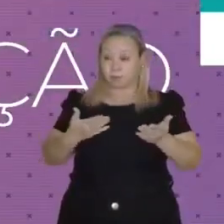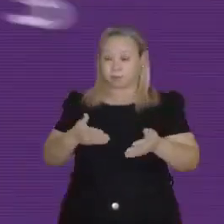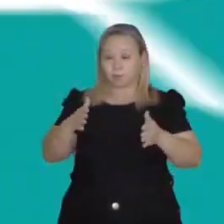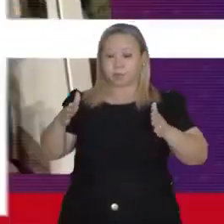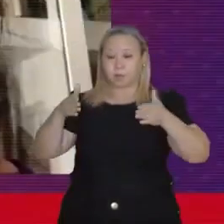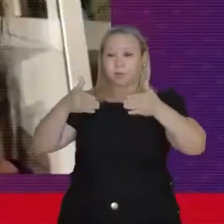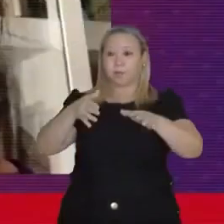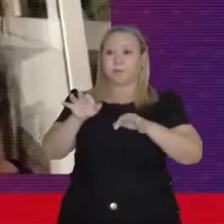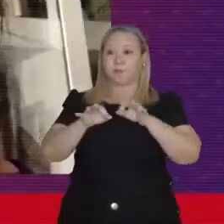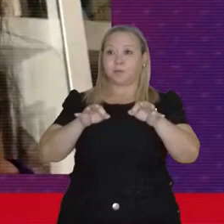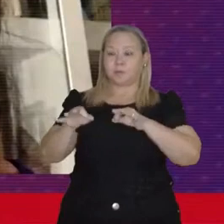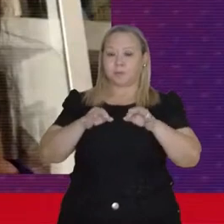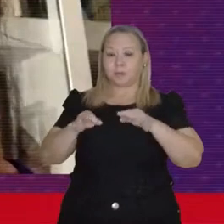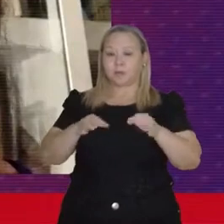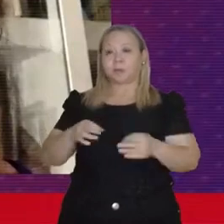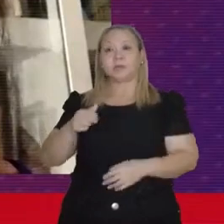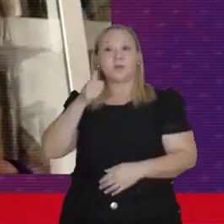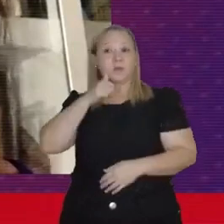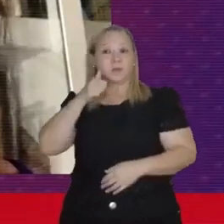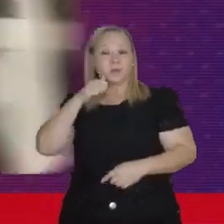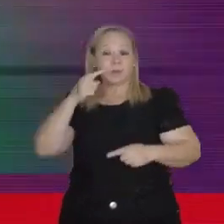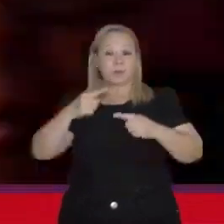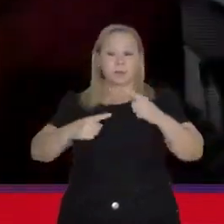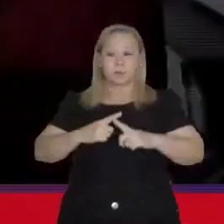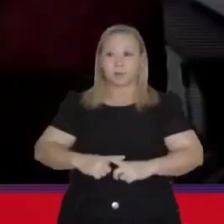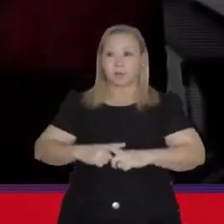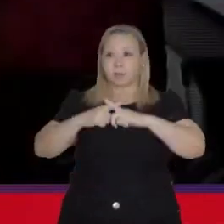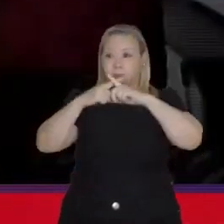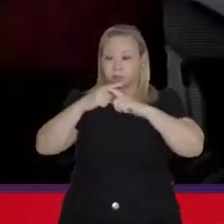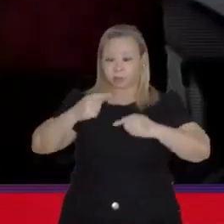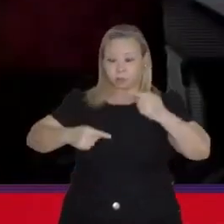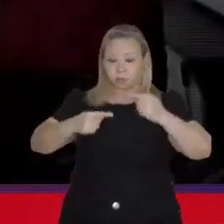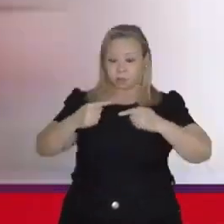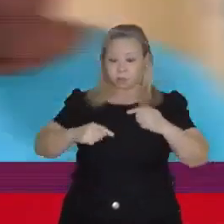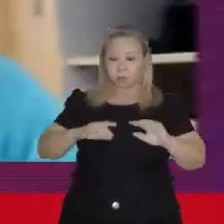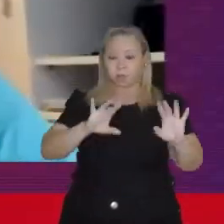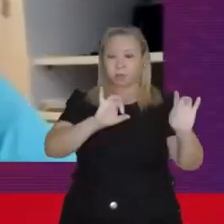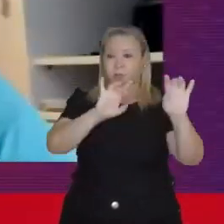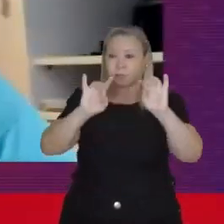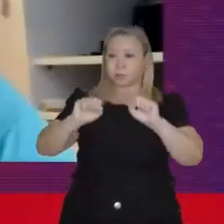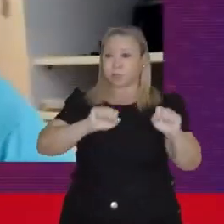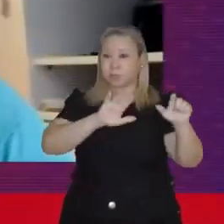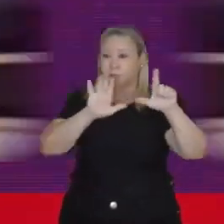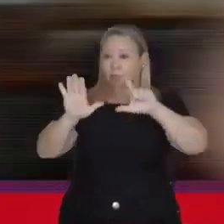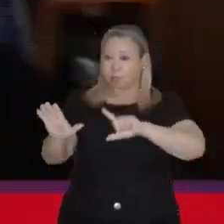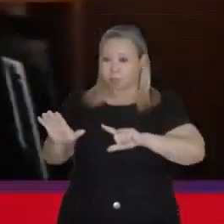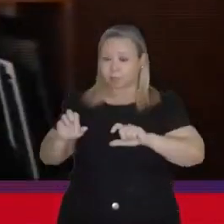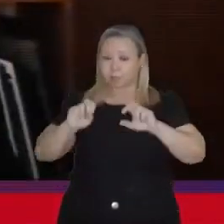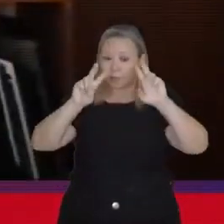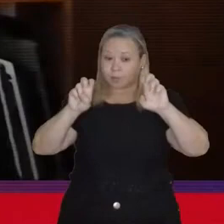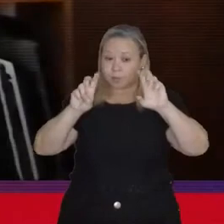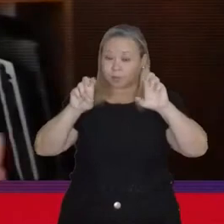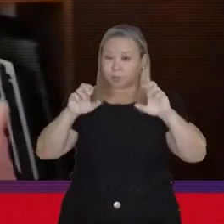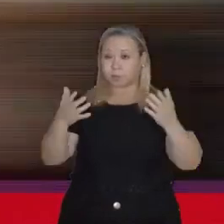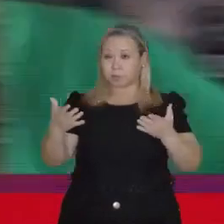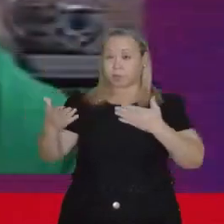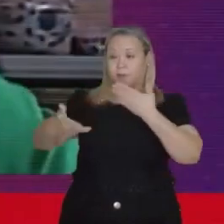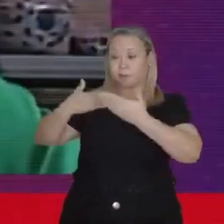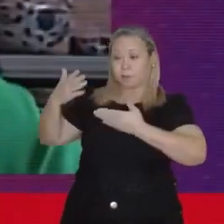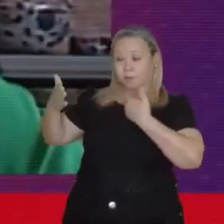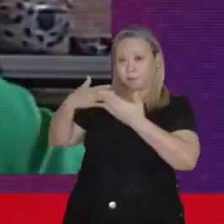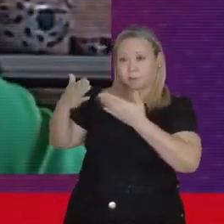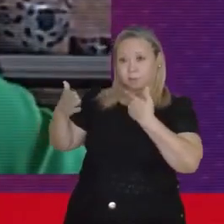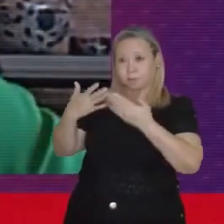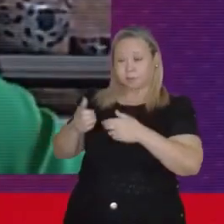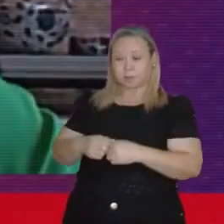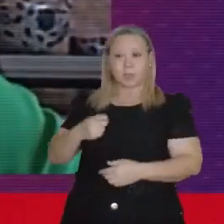das mulheres para a disputa política. A cada semana, um tema diferente será trabalhado em aulas preparadas por especialistas e mulheres de notório saber.